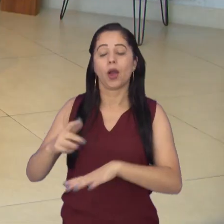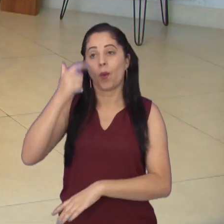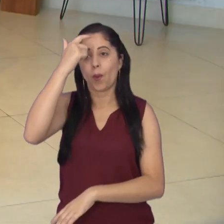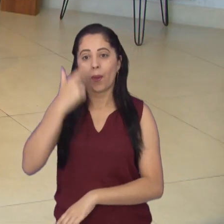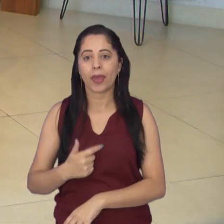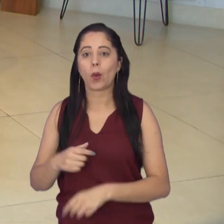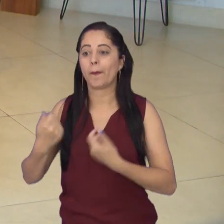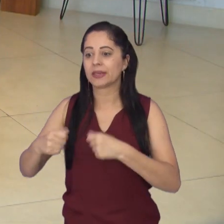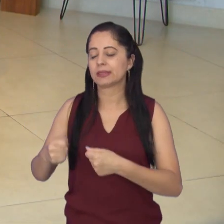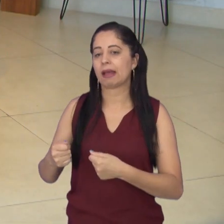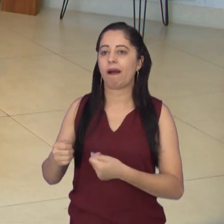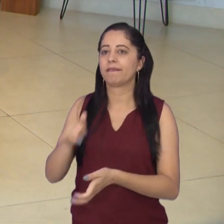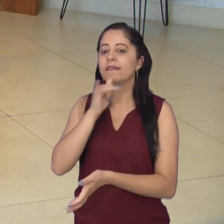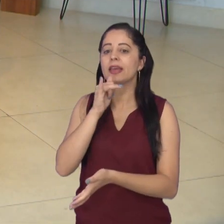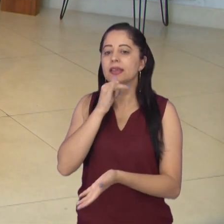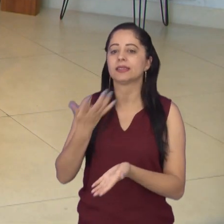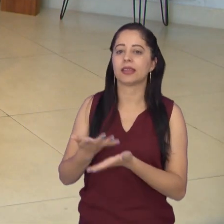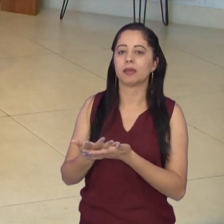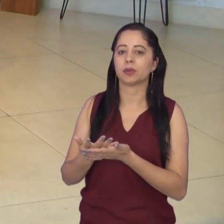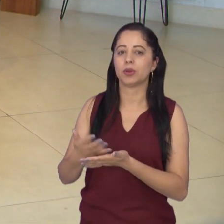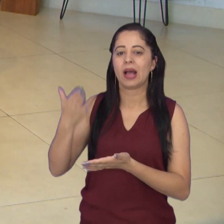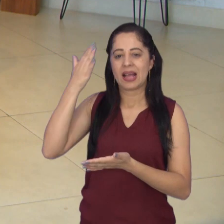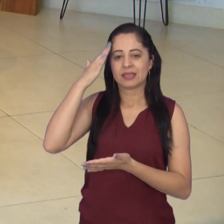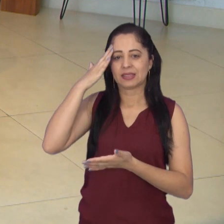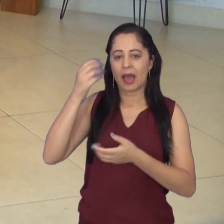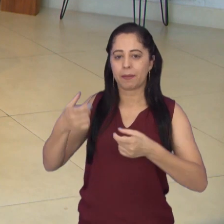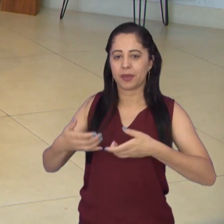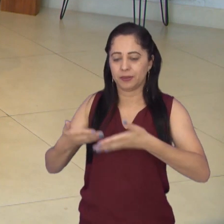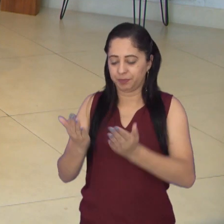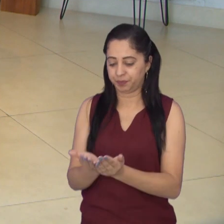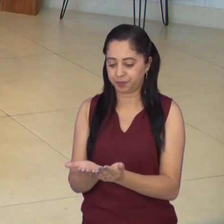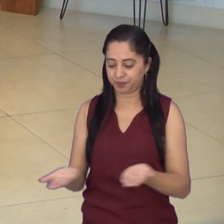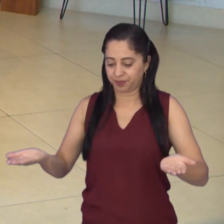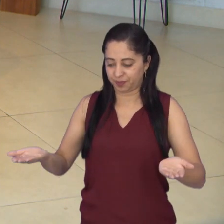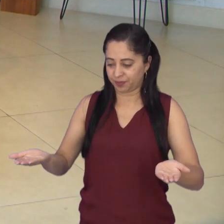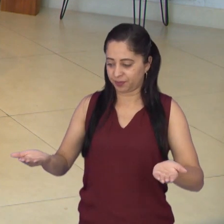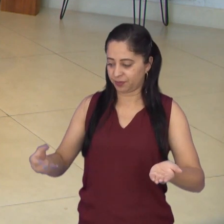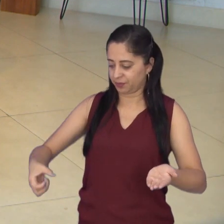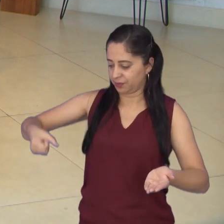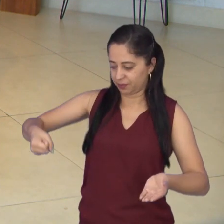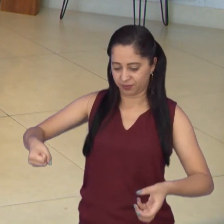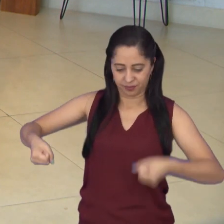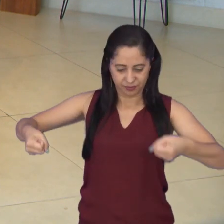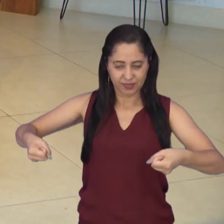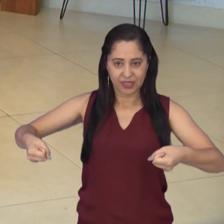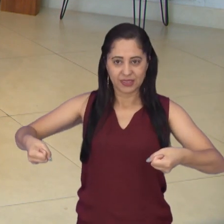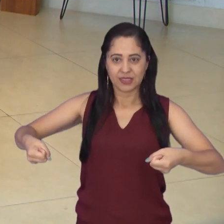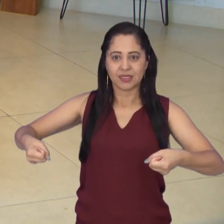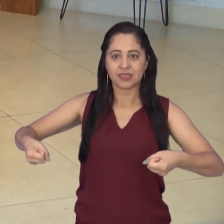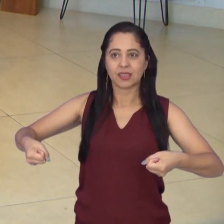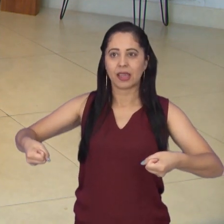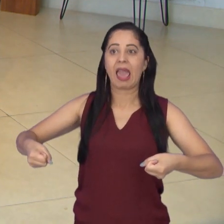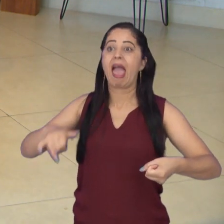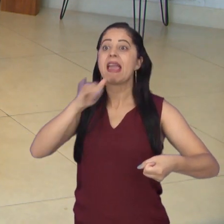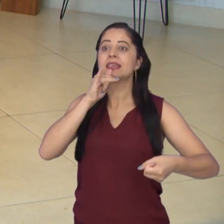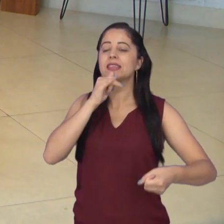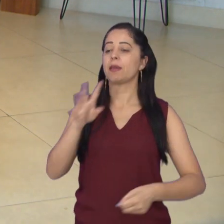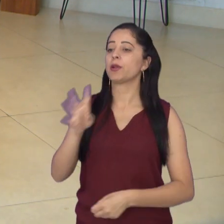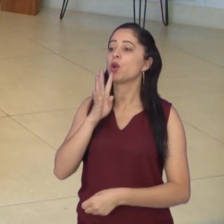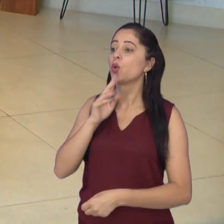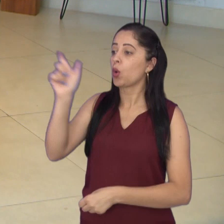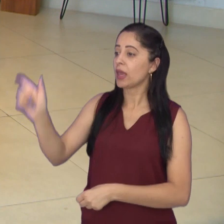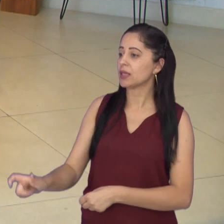Desde da alça da bandeja até pés de mesa. Então você conhece um senhorzinho que